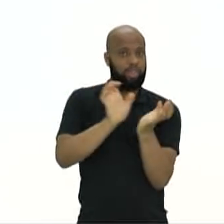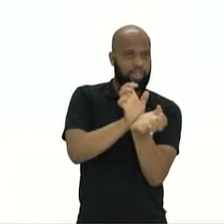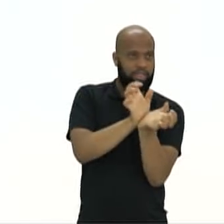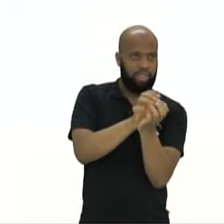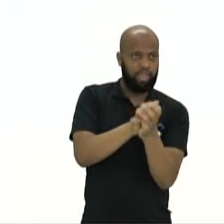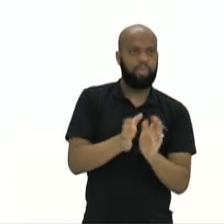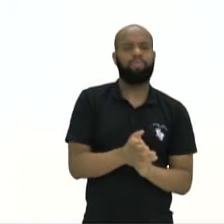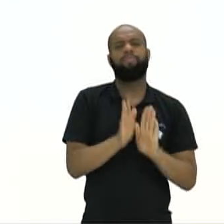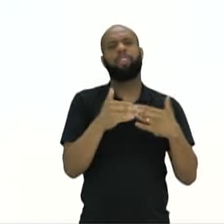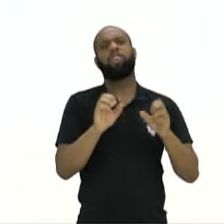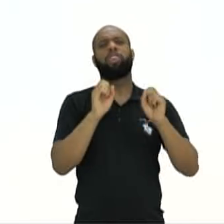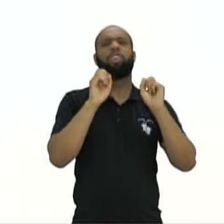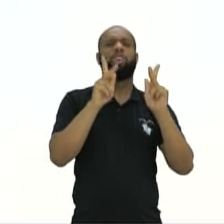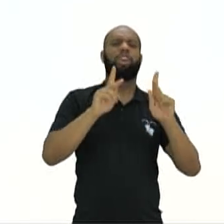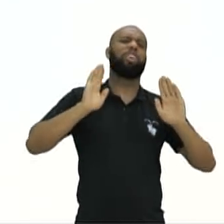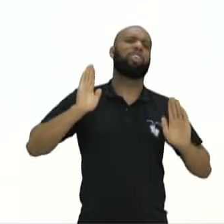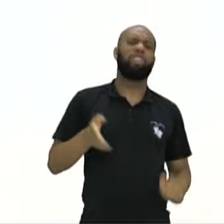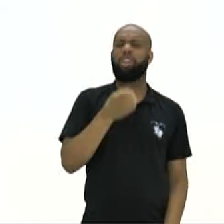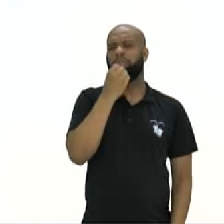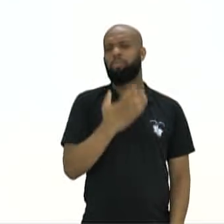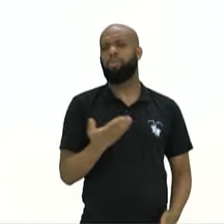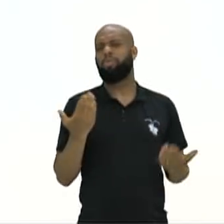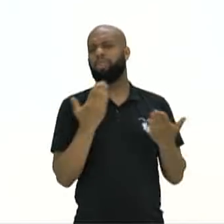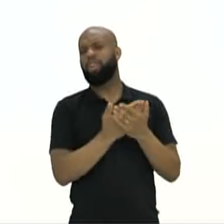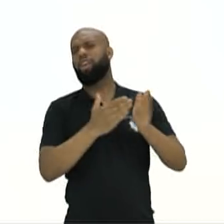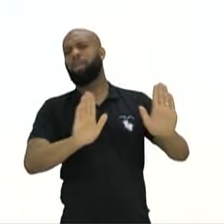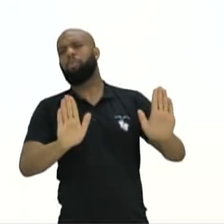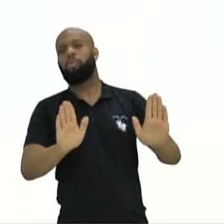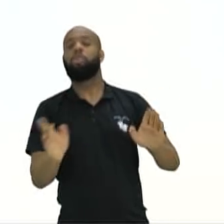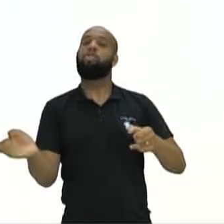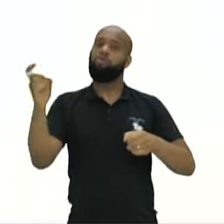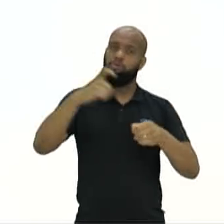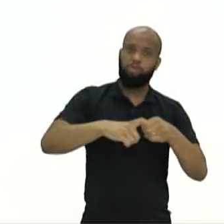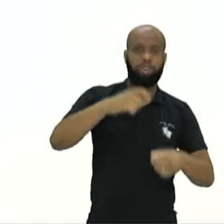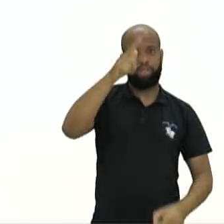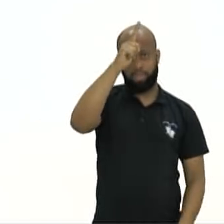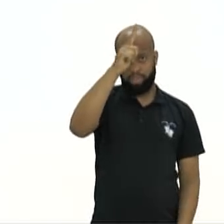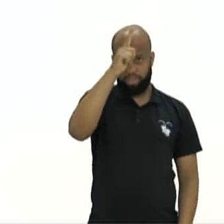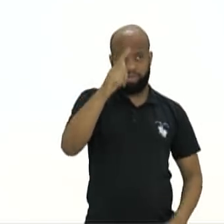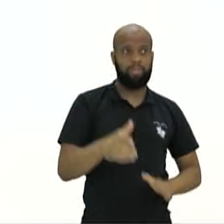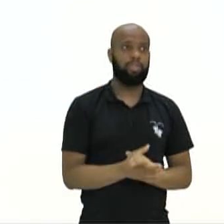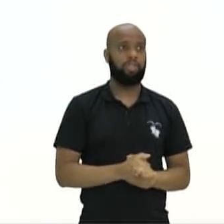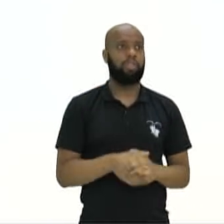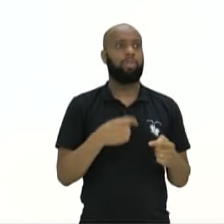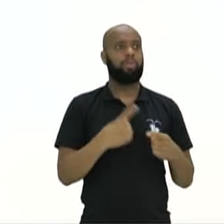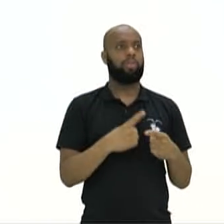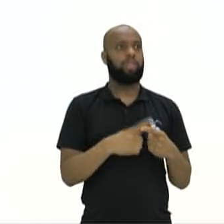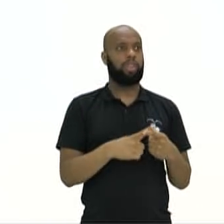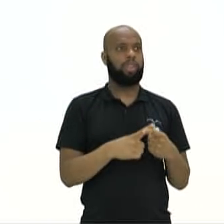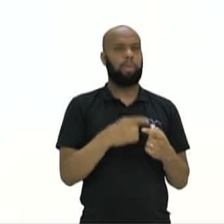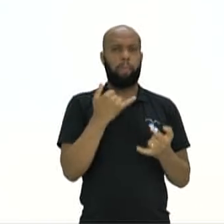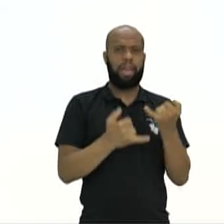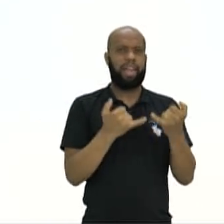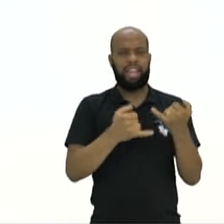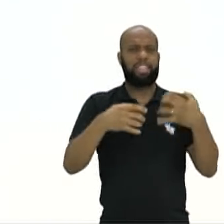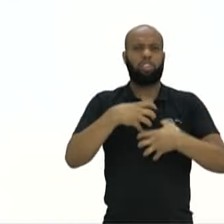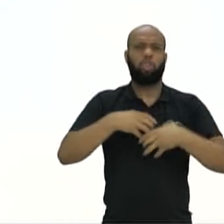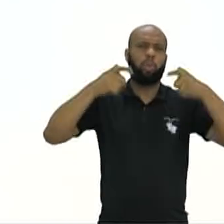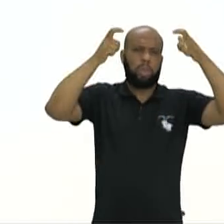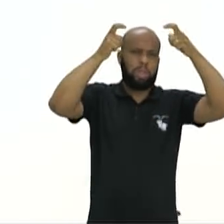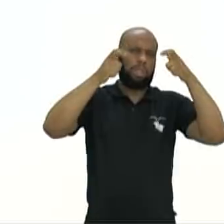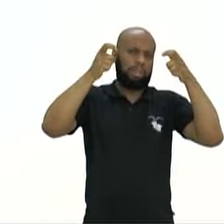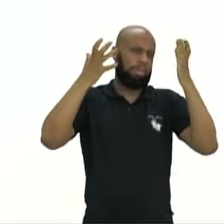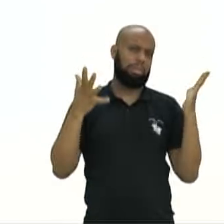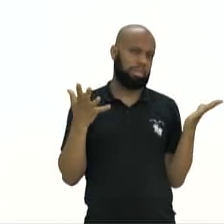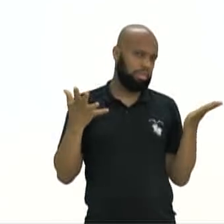Aí ele falou assim, tá bom por aqui, vamos fechar o sistema, foi para a Alemanha, virou uma espécie de um príncipe, uma espécie